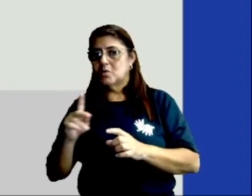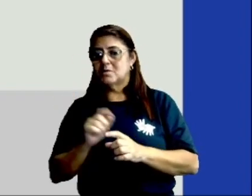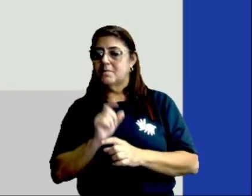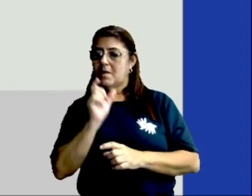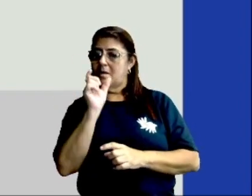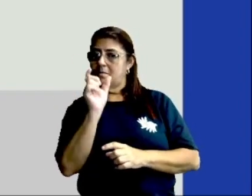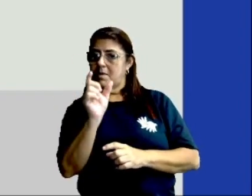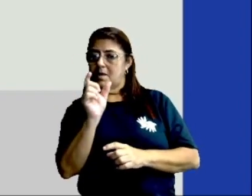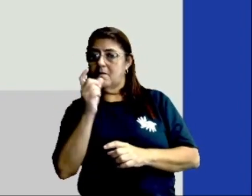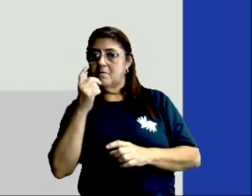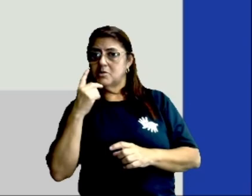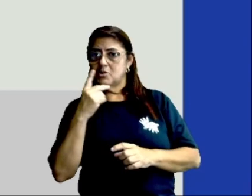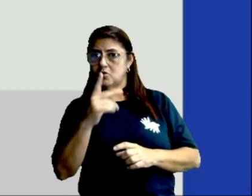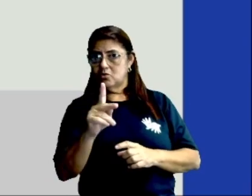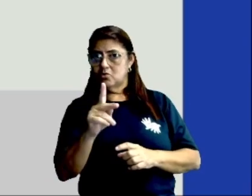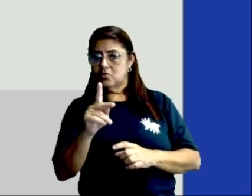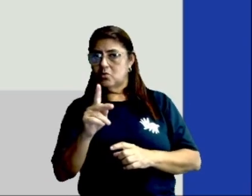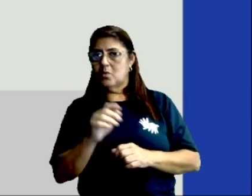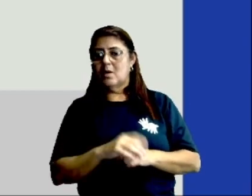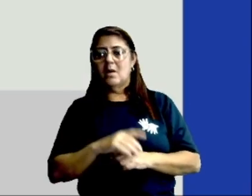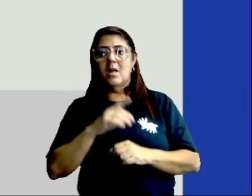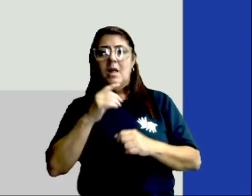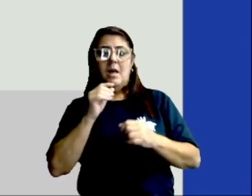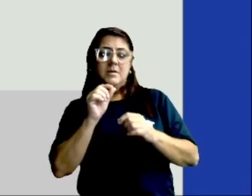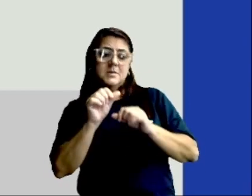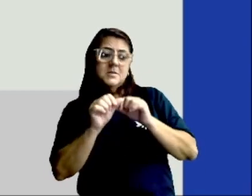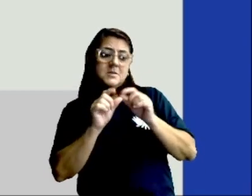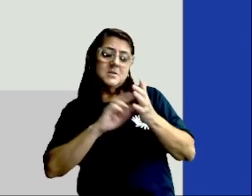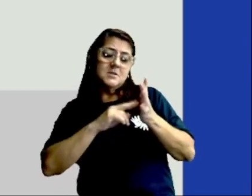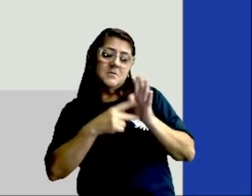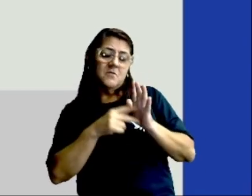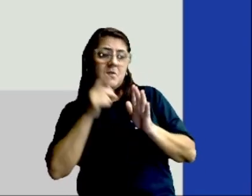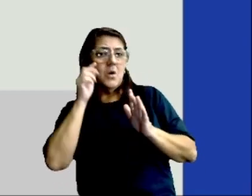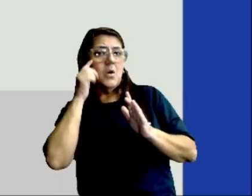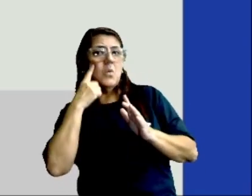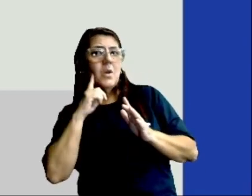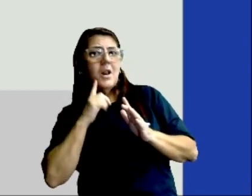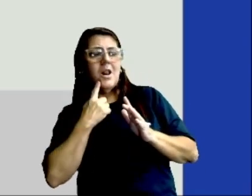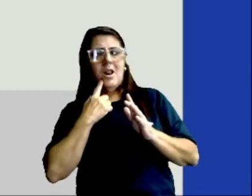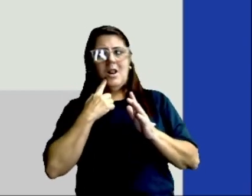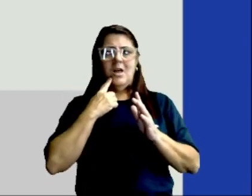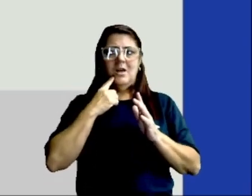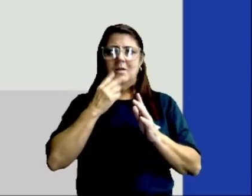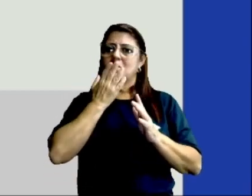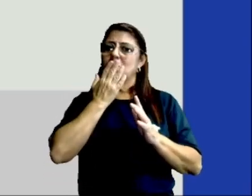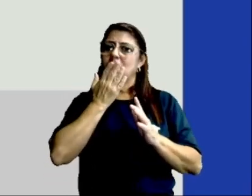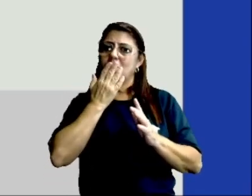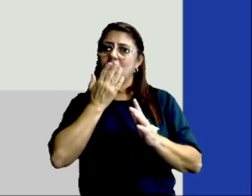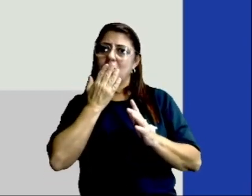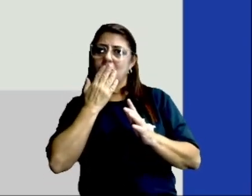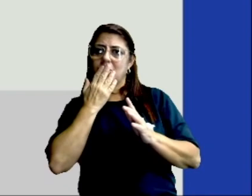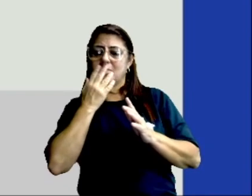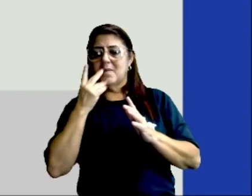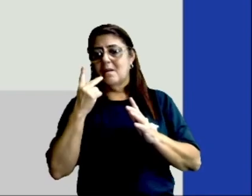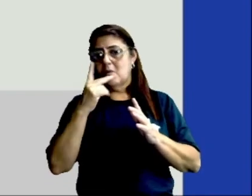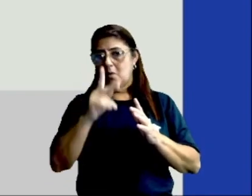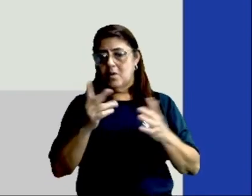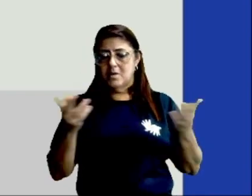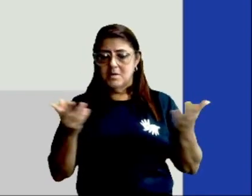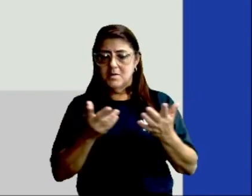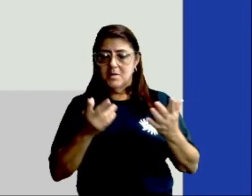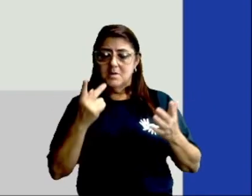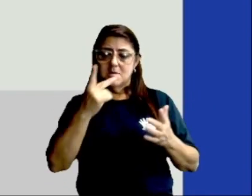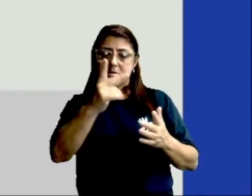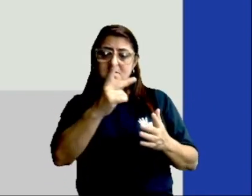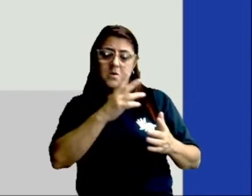a palavra sua se refere às lágrimas de Potira. Releia agora no último parágrafo do texto a palavra seu.